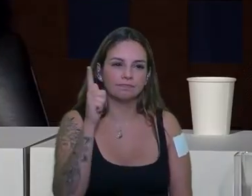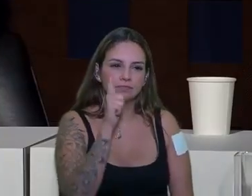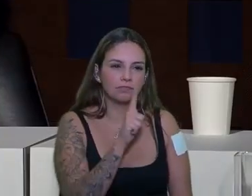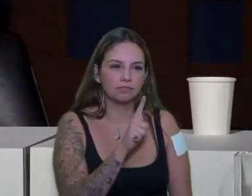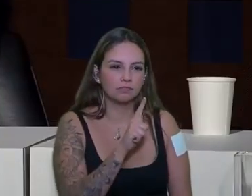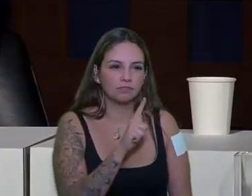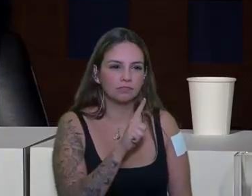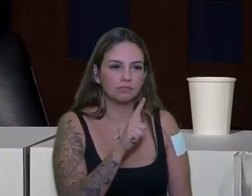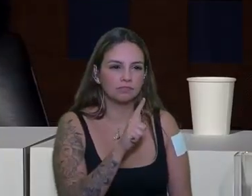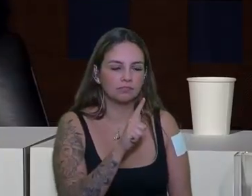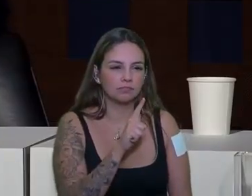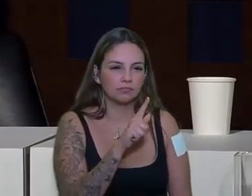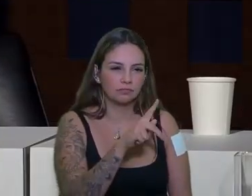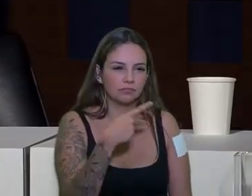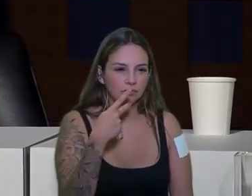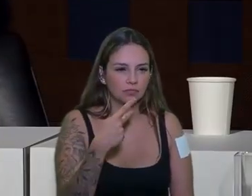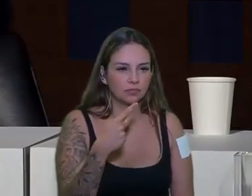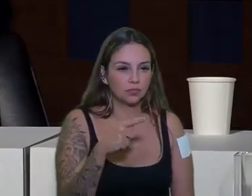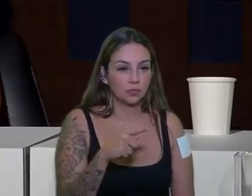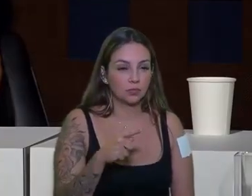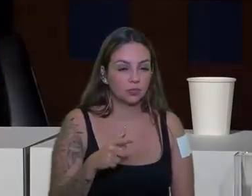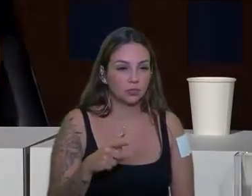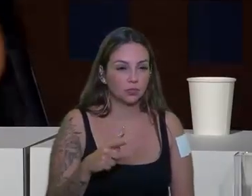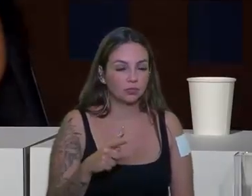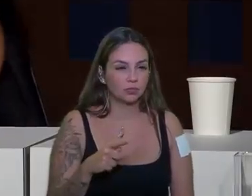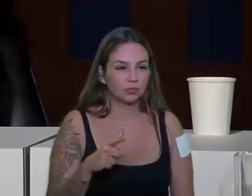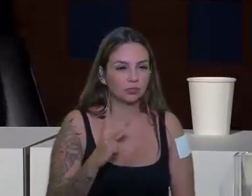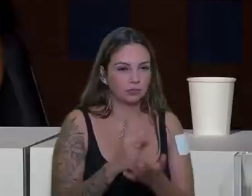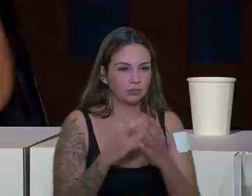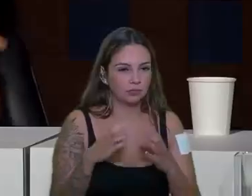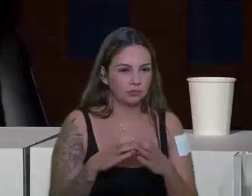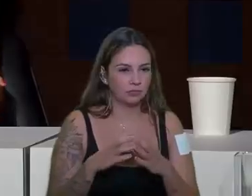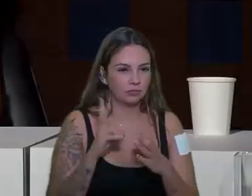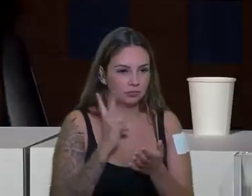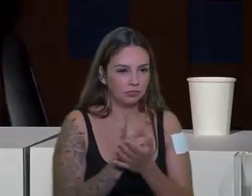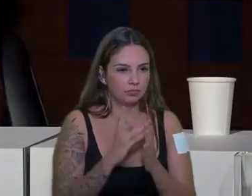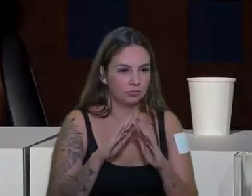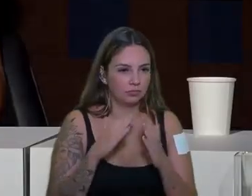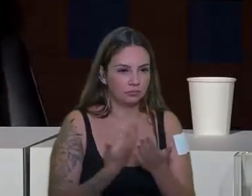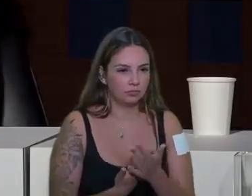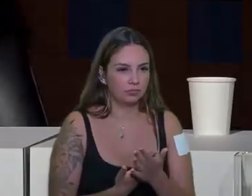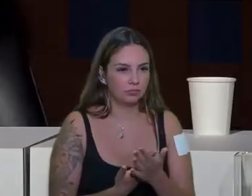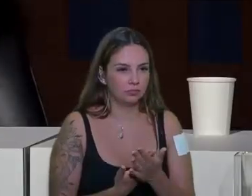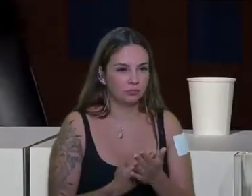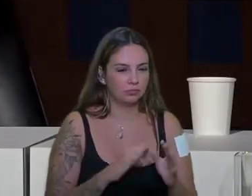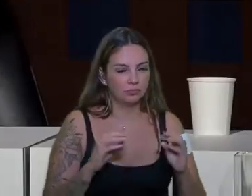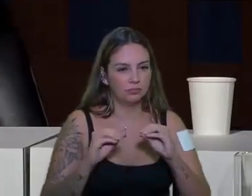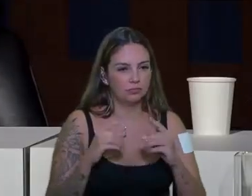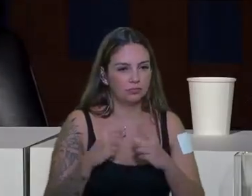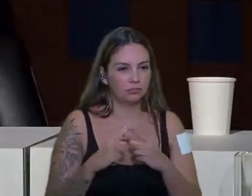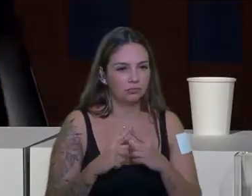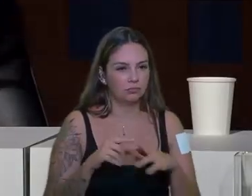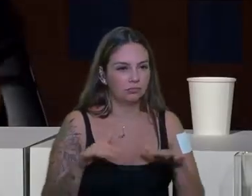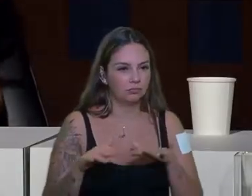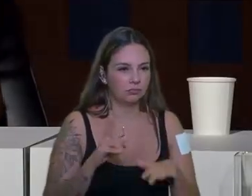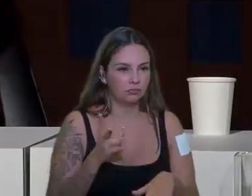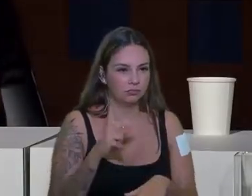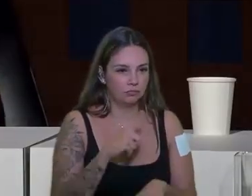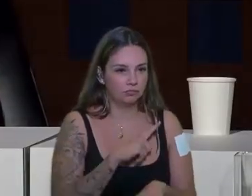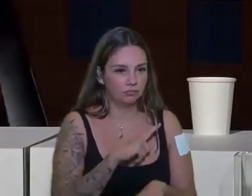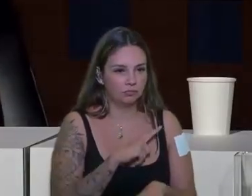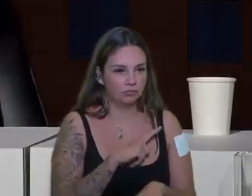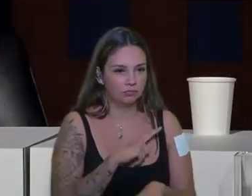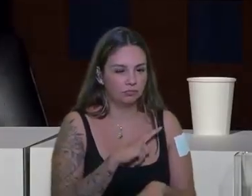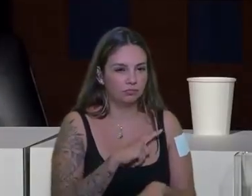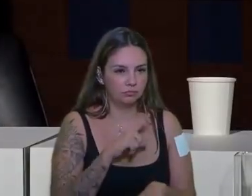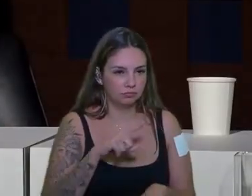consigo te dizer, nesse nível, numa mesma turma, numa mesma escola, entre eles. Porque essa desigualdade sempre existiu,